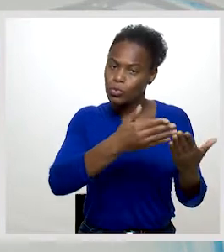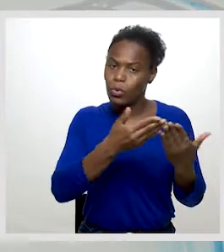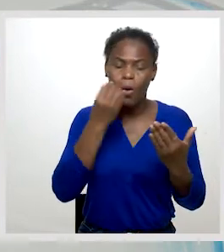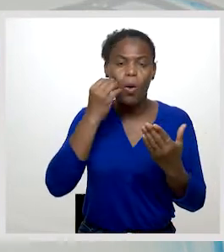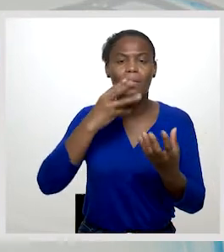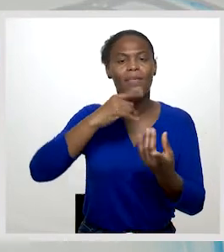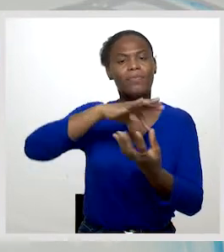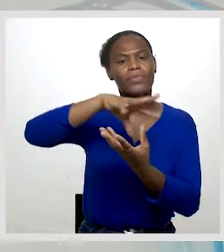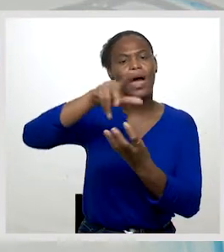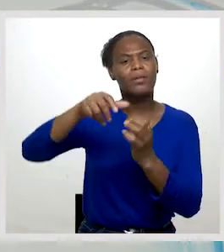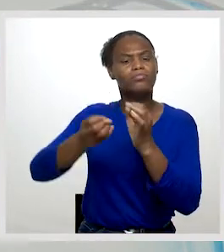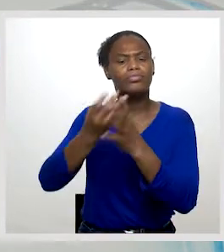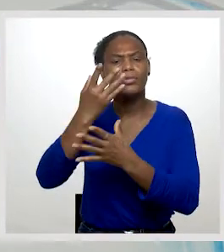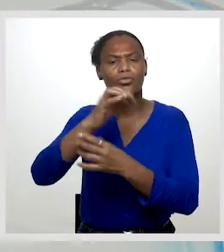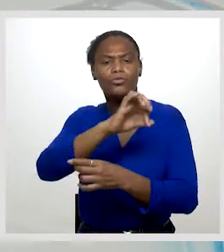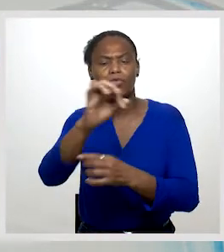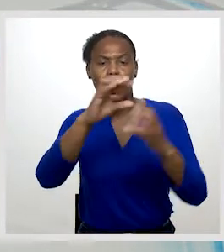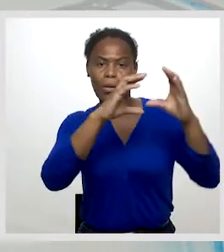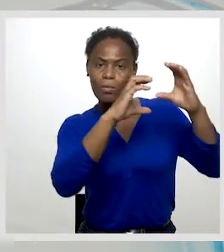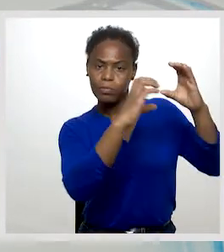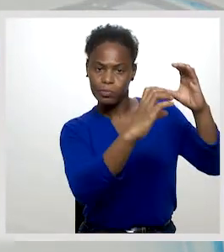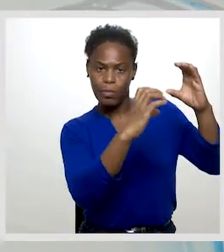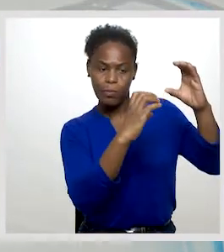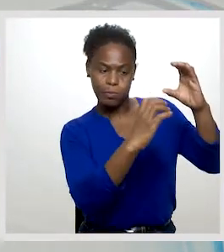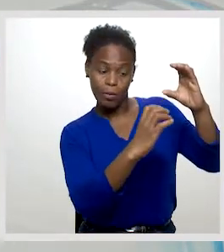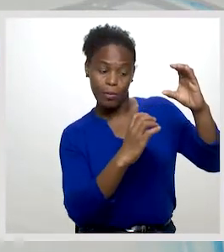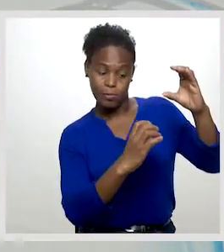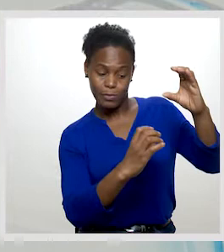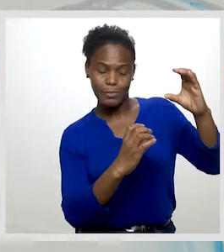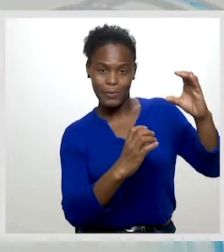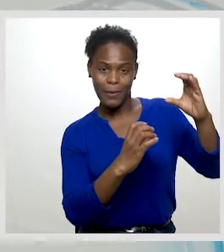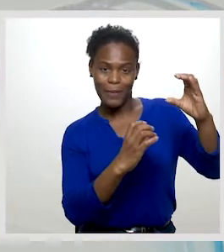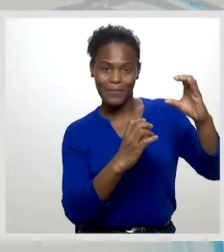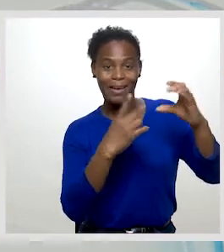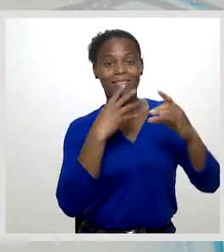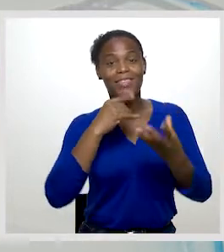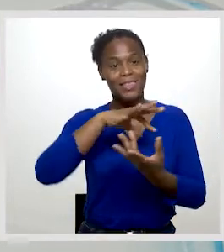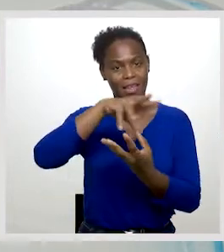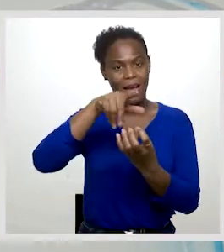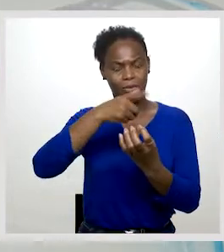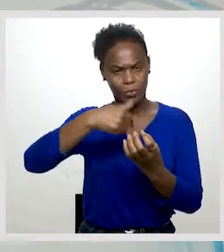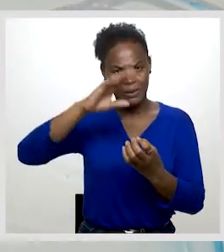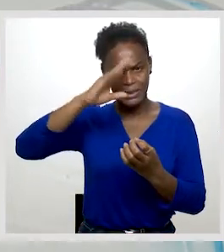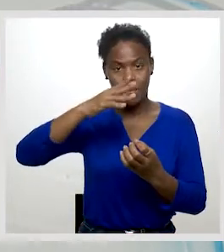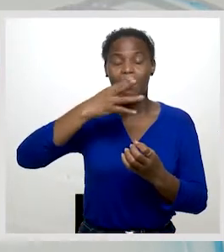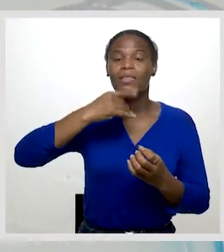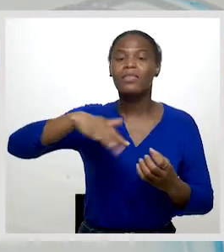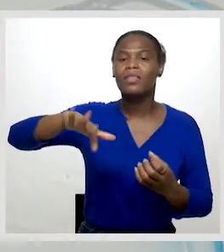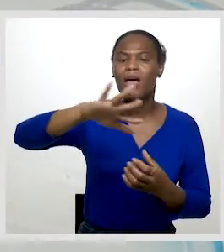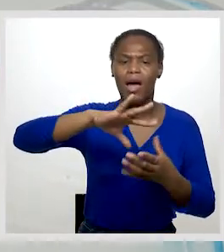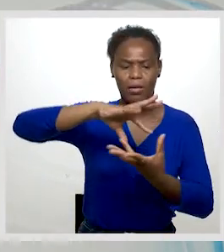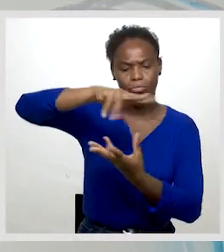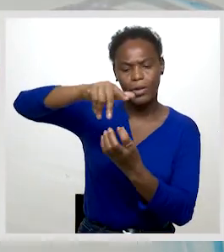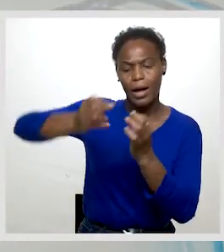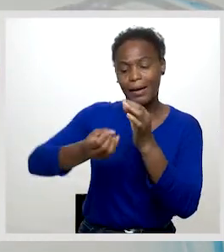da Terra e das suas respectivas camadas, onde ficamos a saber que a Terra se formou baseada